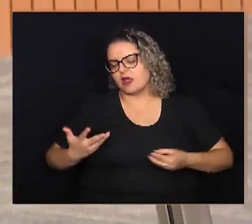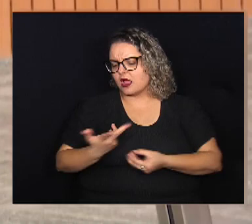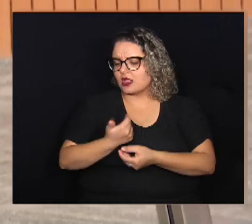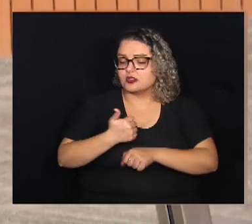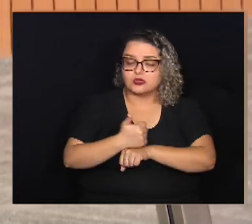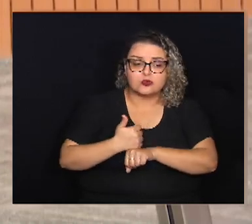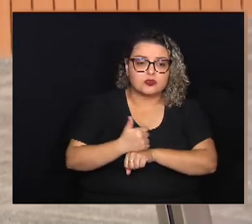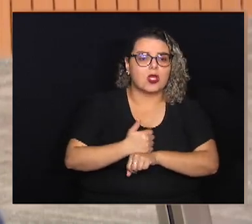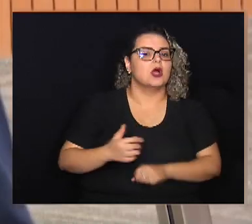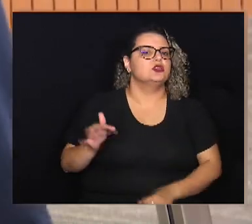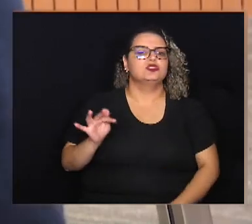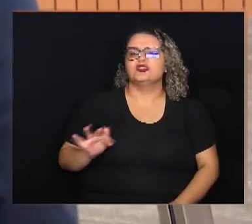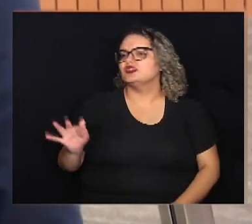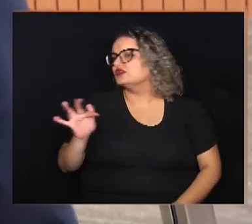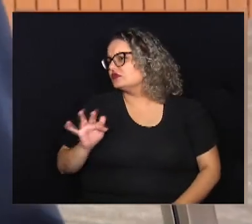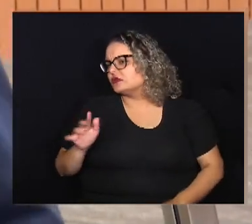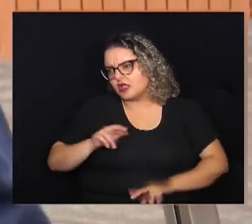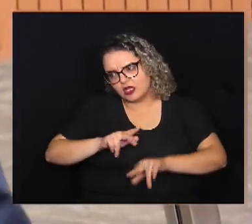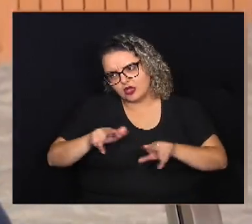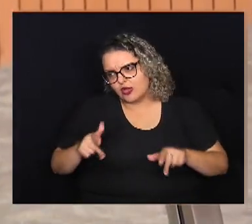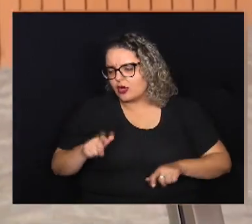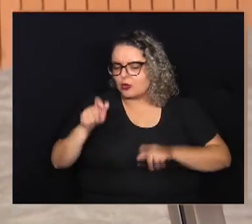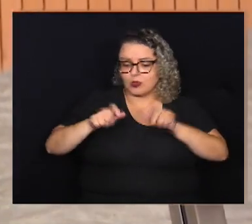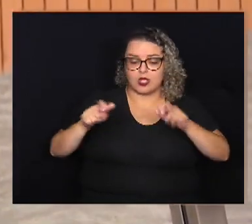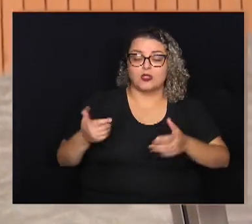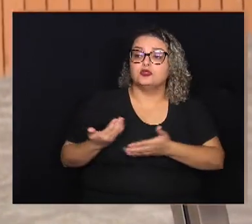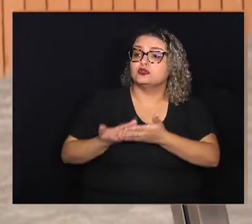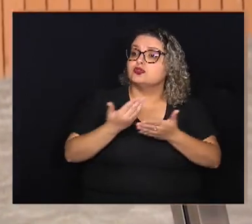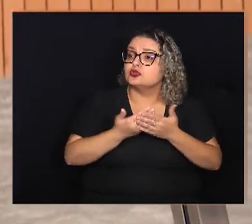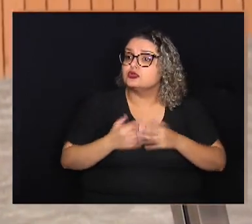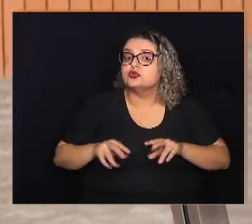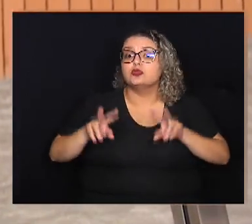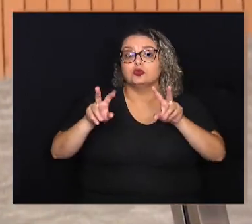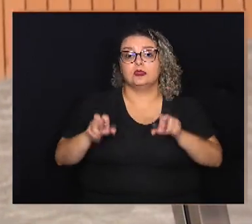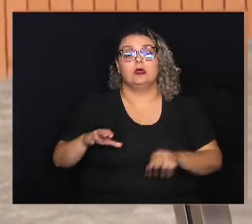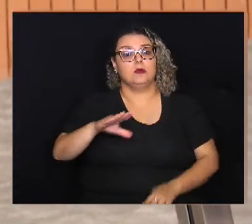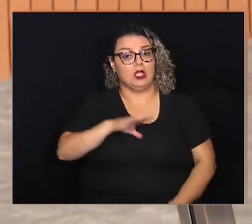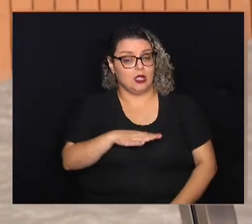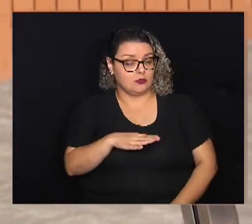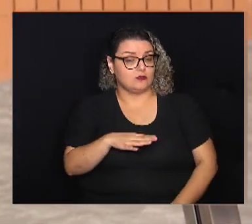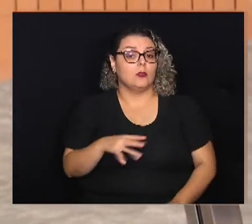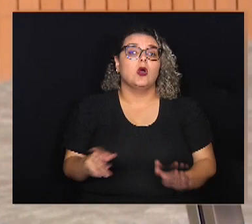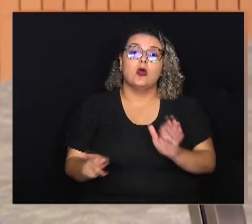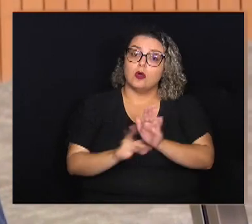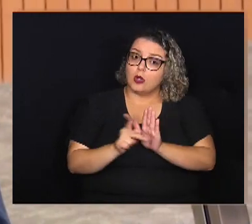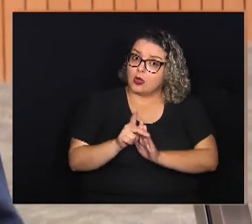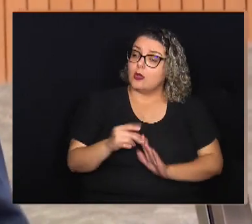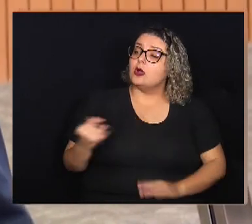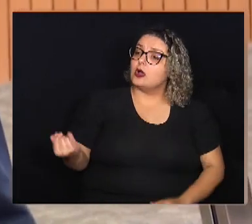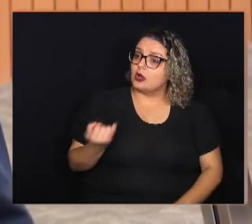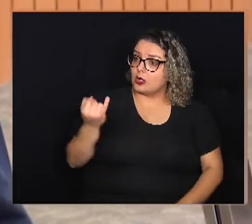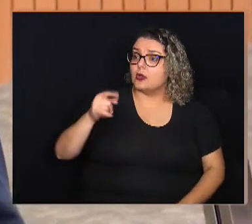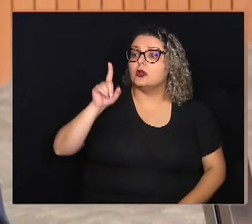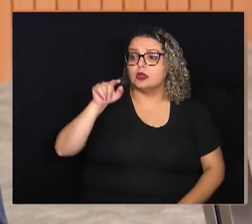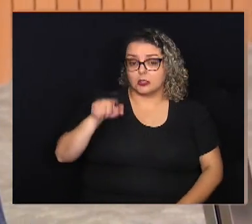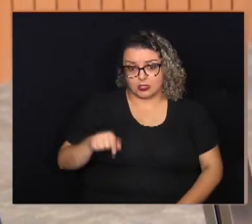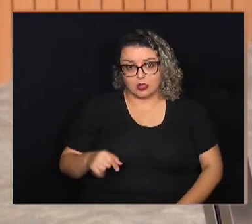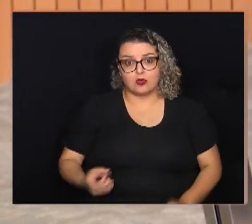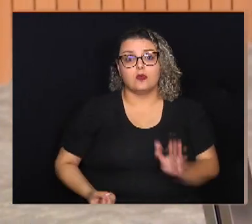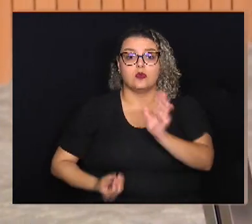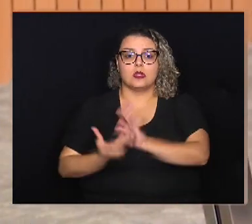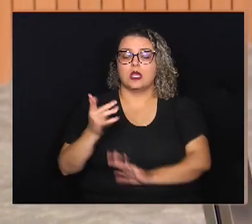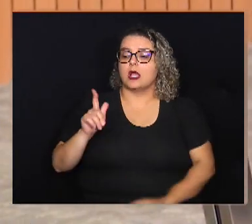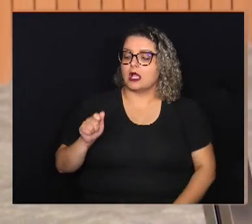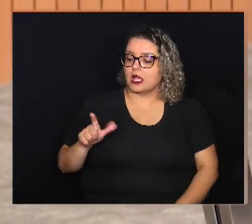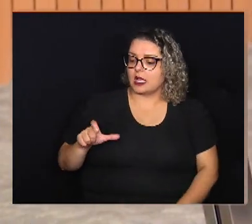de universidades de gente que estuda o tema da cidade um projeto tão interessante que é o projeto que cria a galeria de